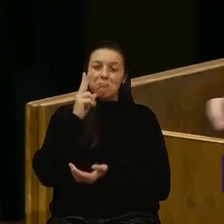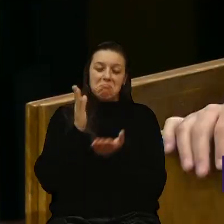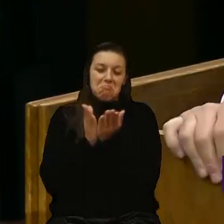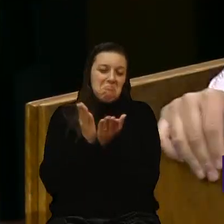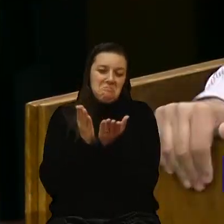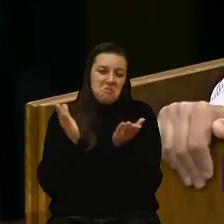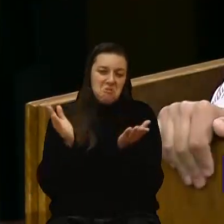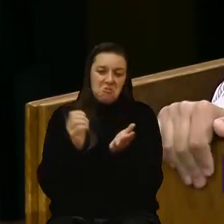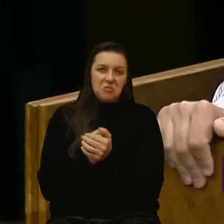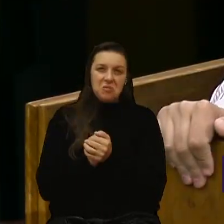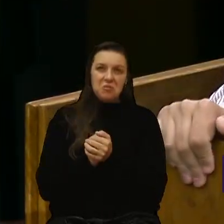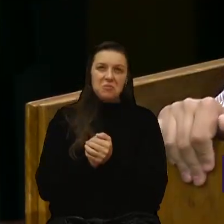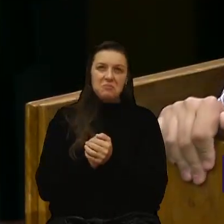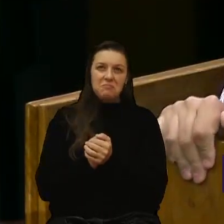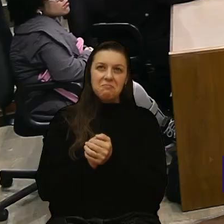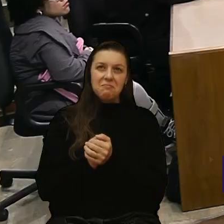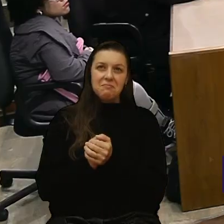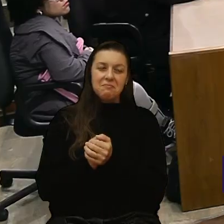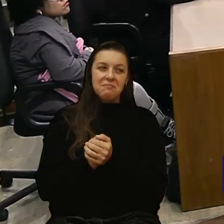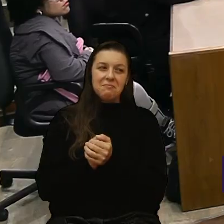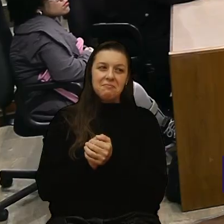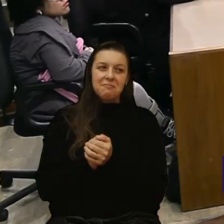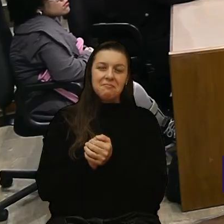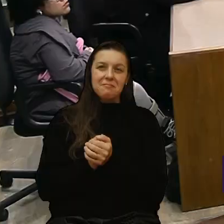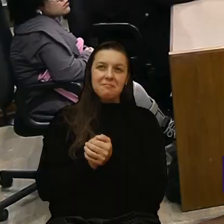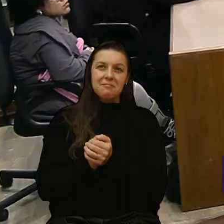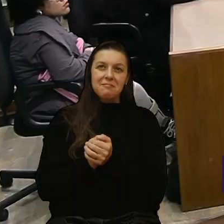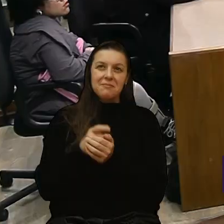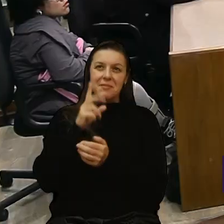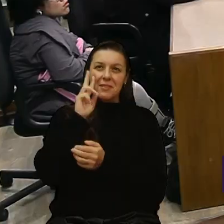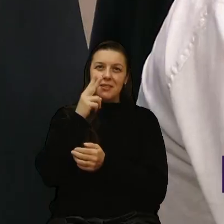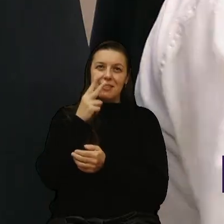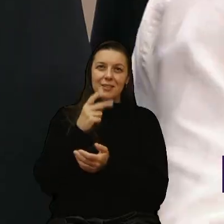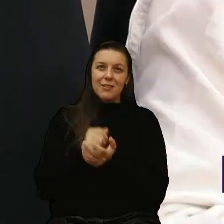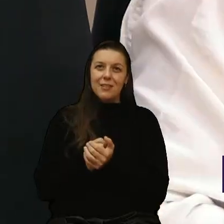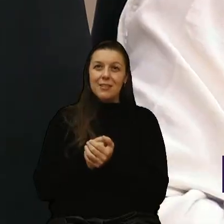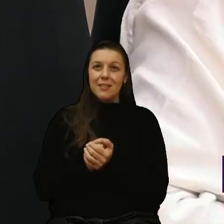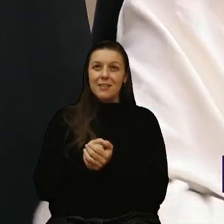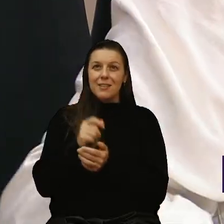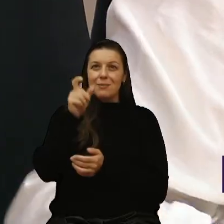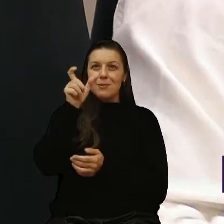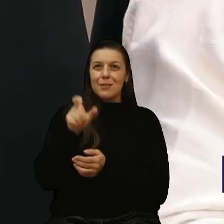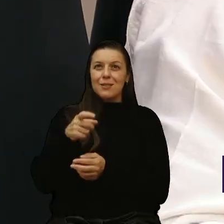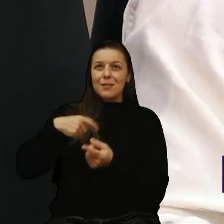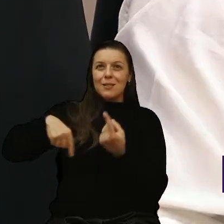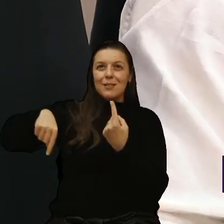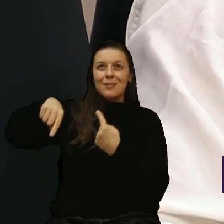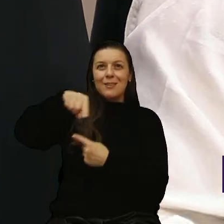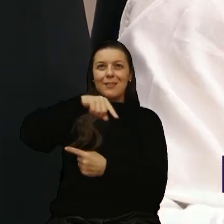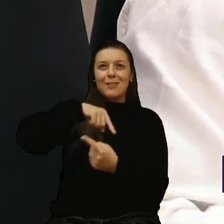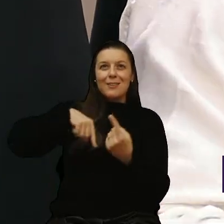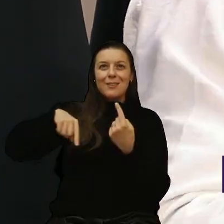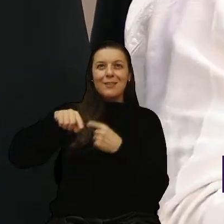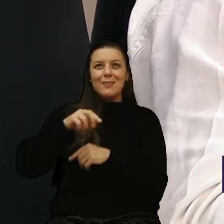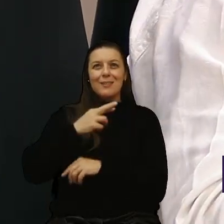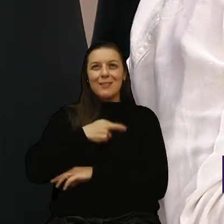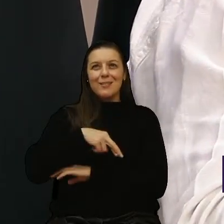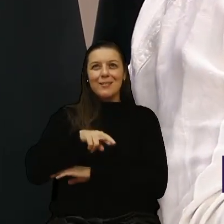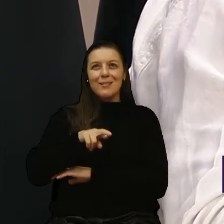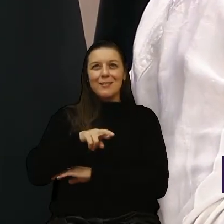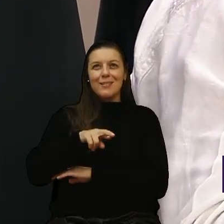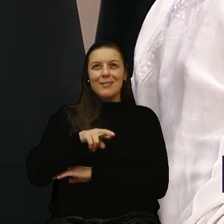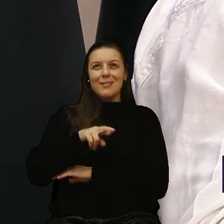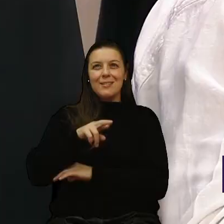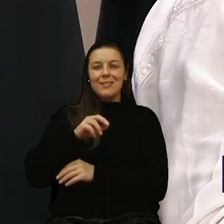estudioso, enfim, que se pretende da área da educação e da história, e de alguém que circula pelas religiões de matriz africana.